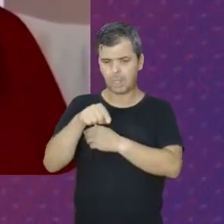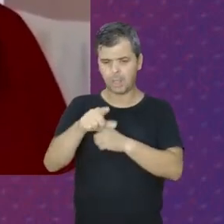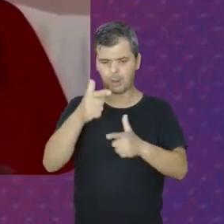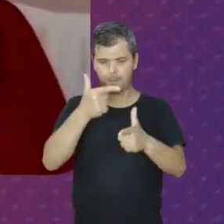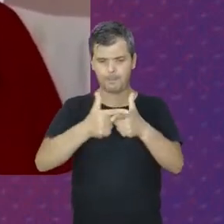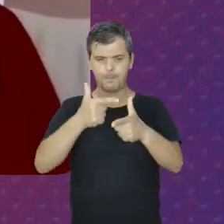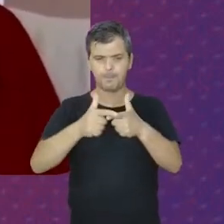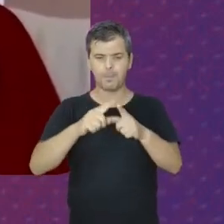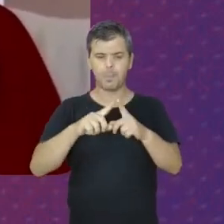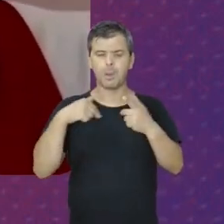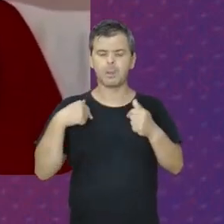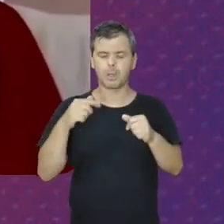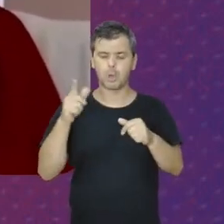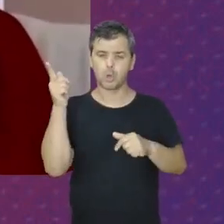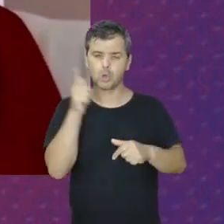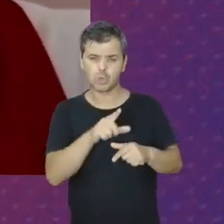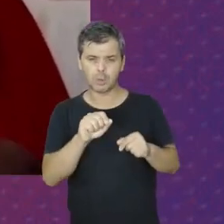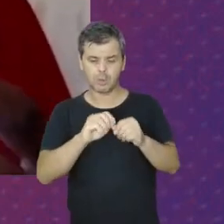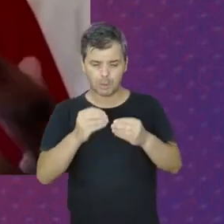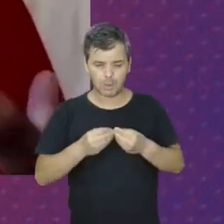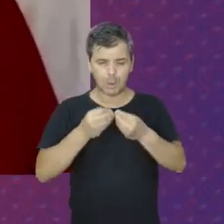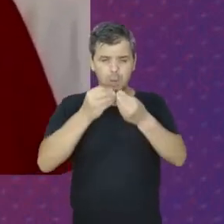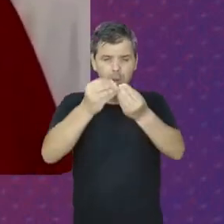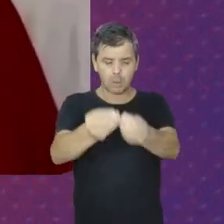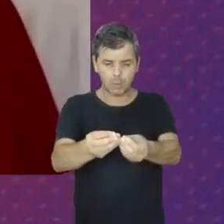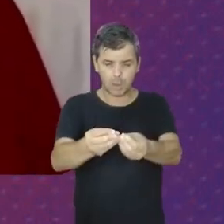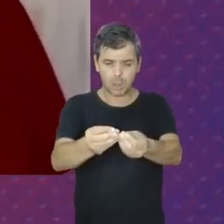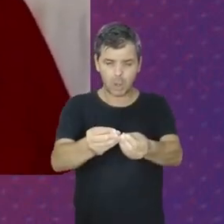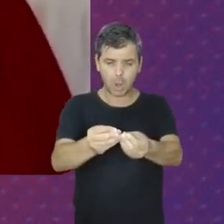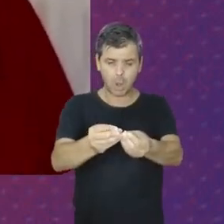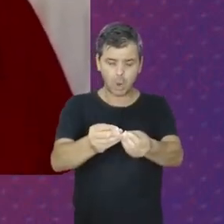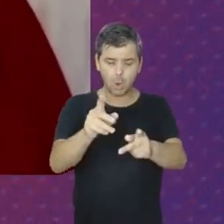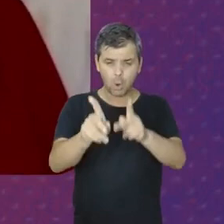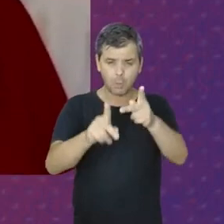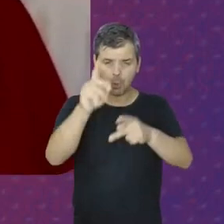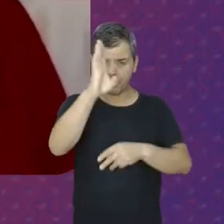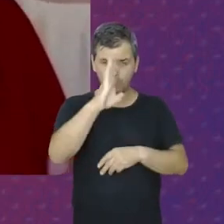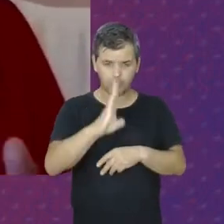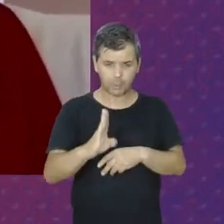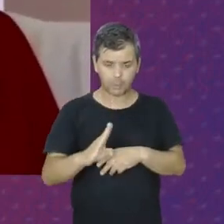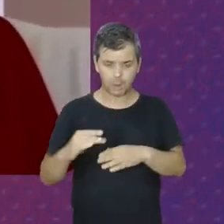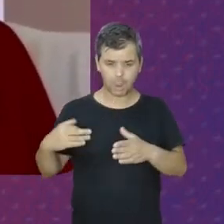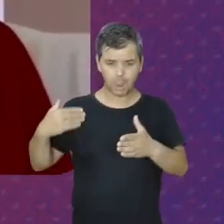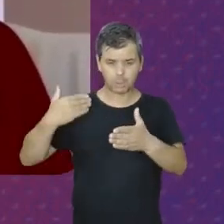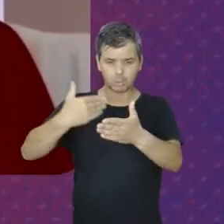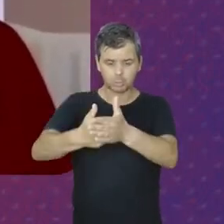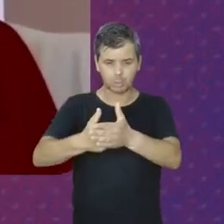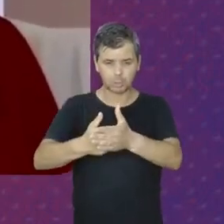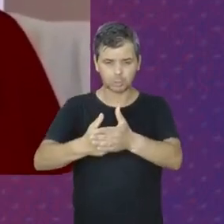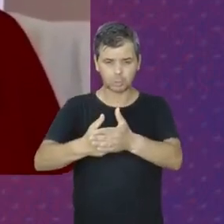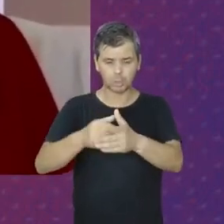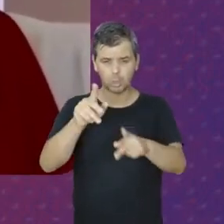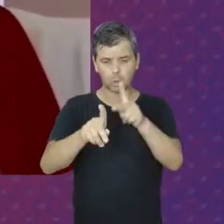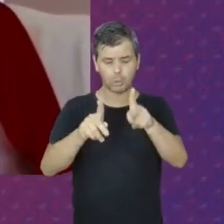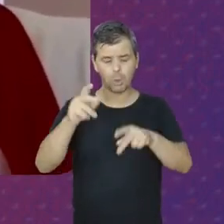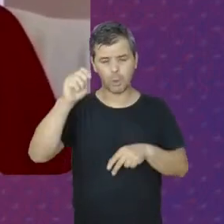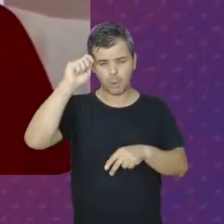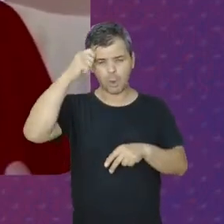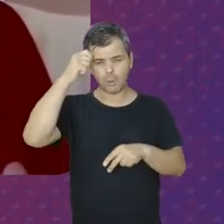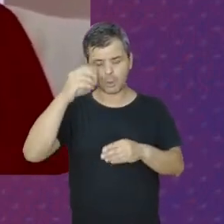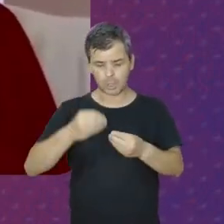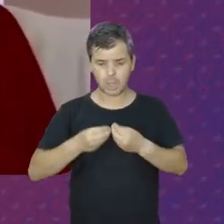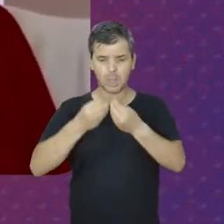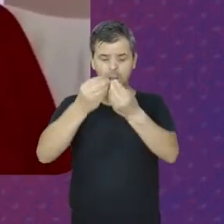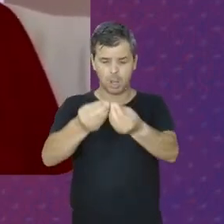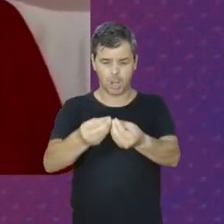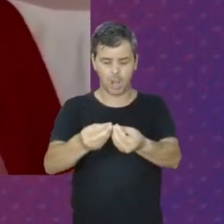situação e que dê conta de entregar para o Brasil a história do povo negro, que dê conta de